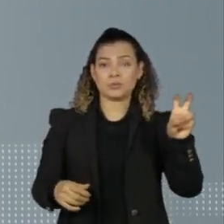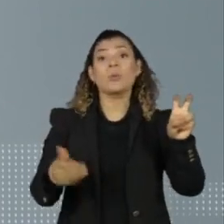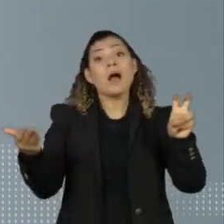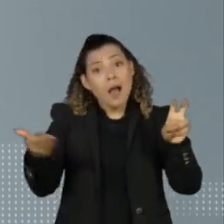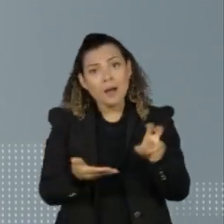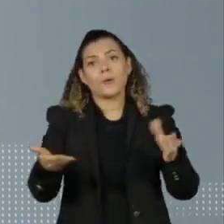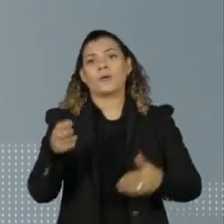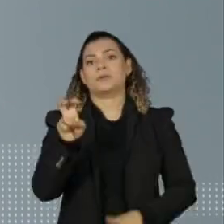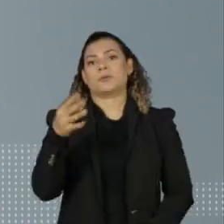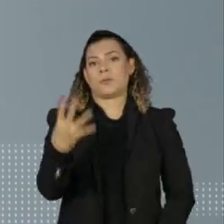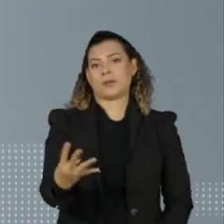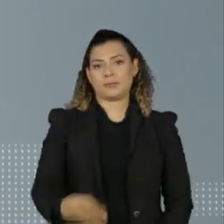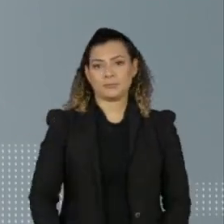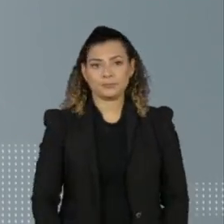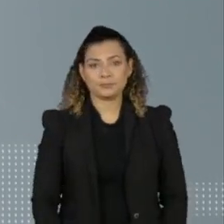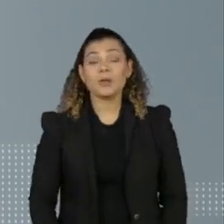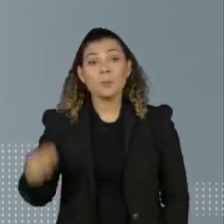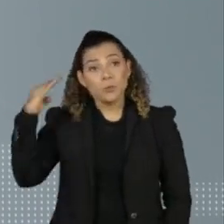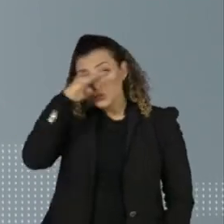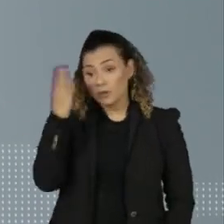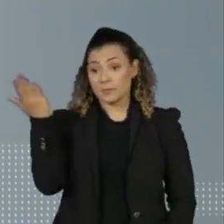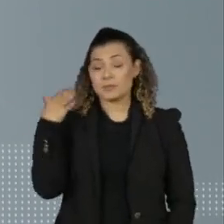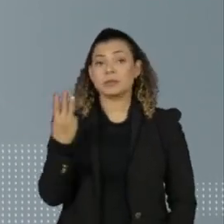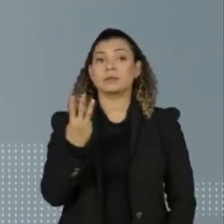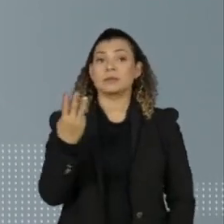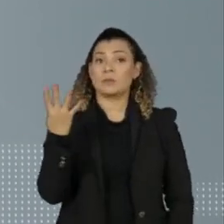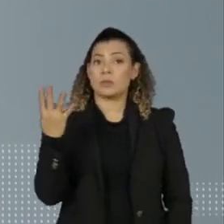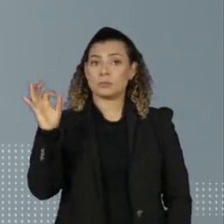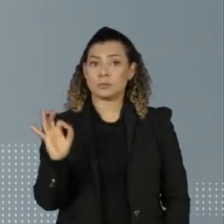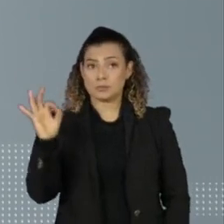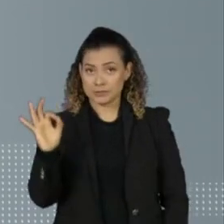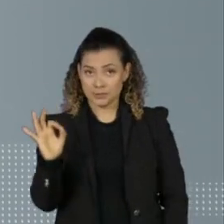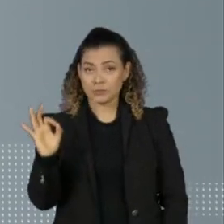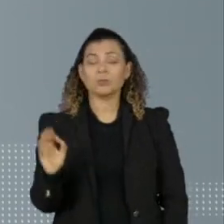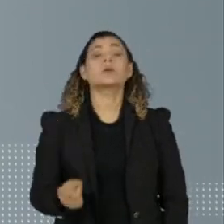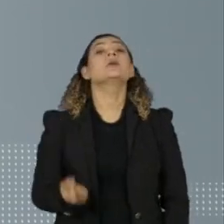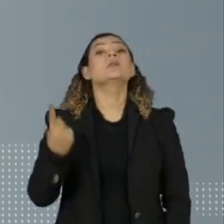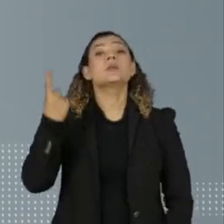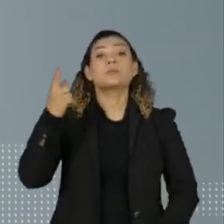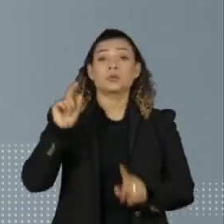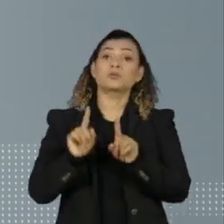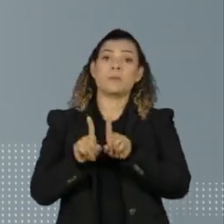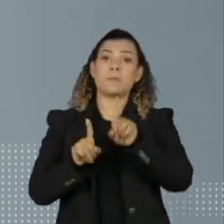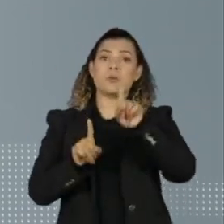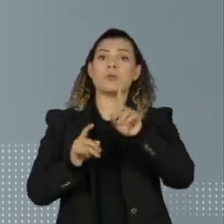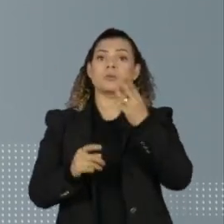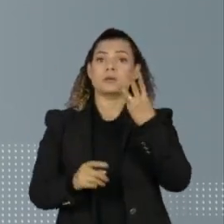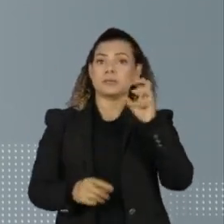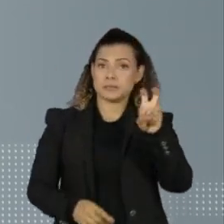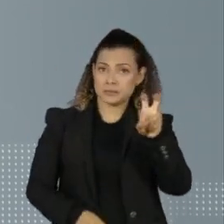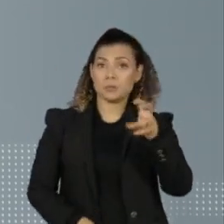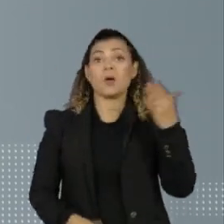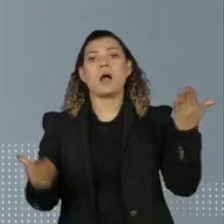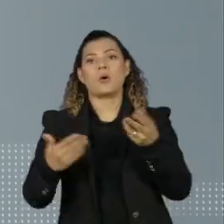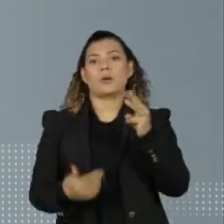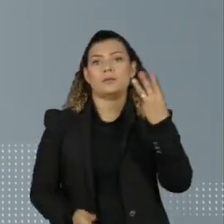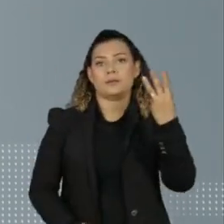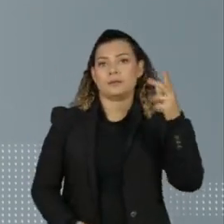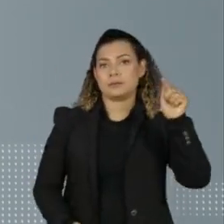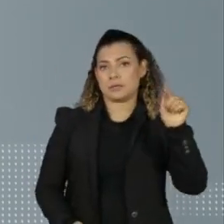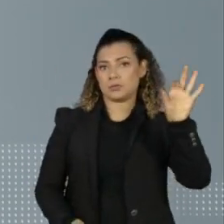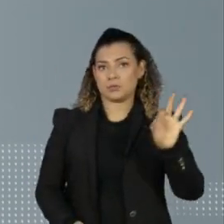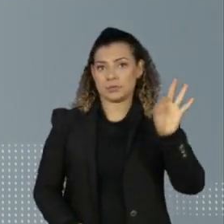agora 54 Jair bolsonaro tinha 34 por cento em junho um mês depois subiu para e agora